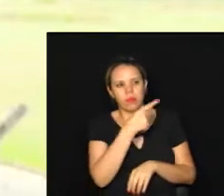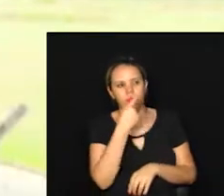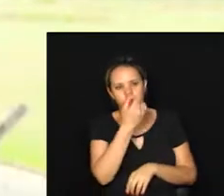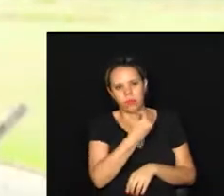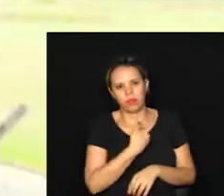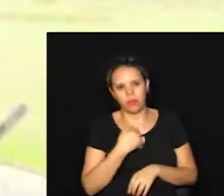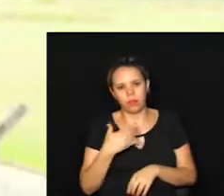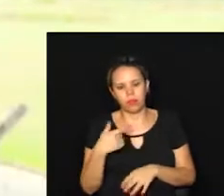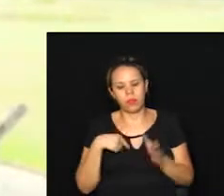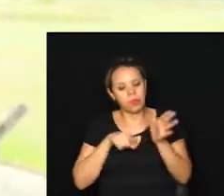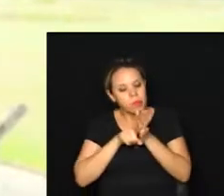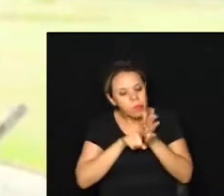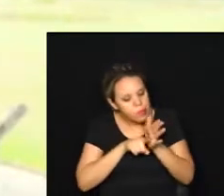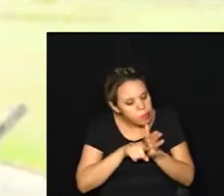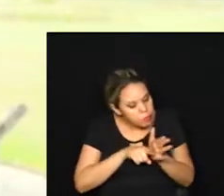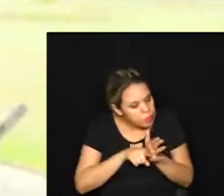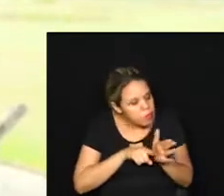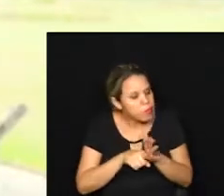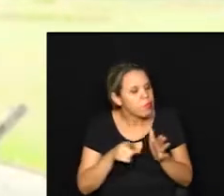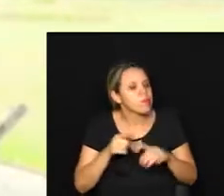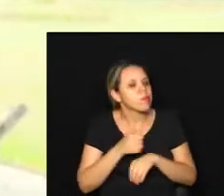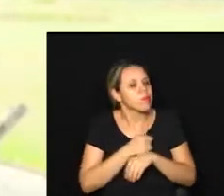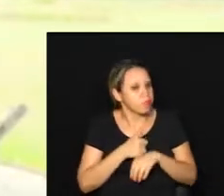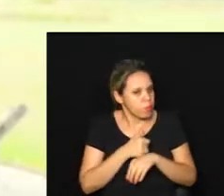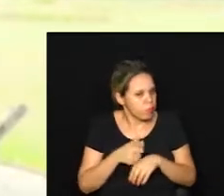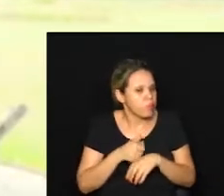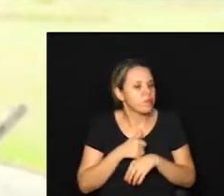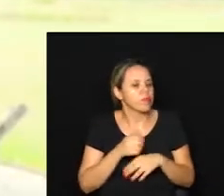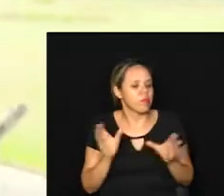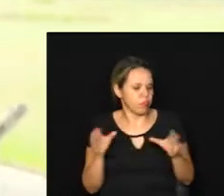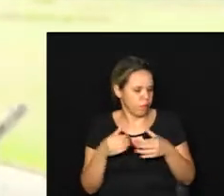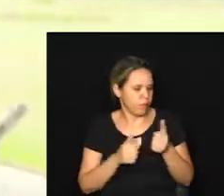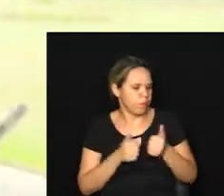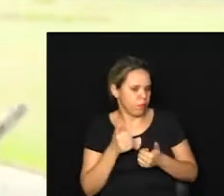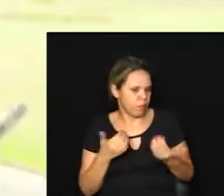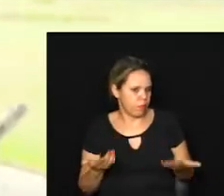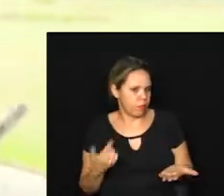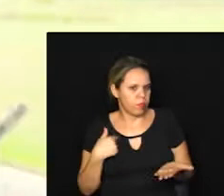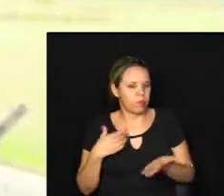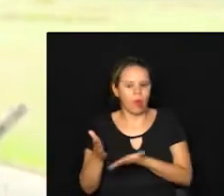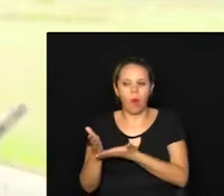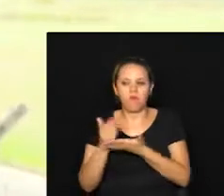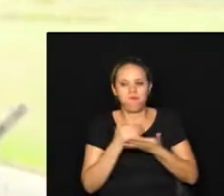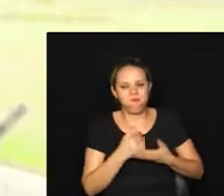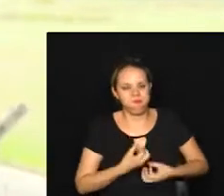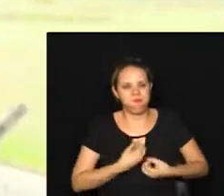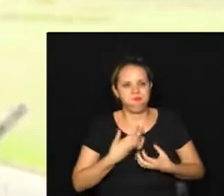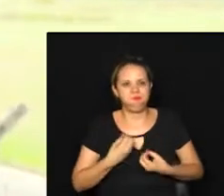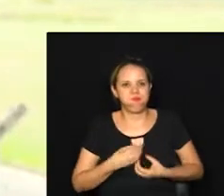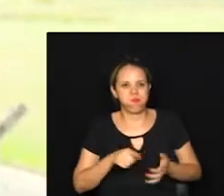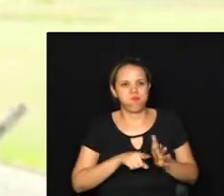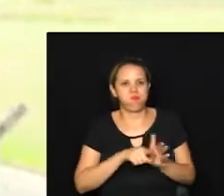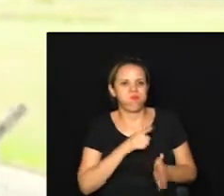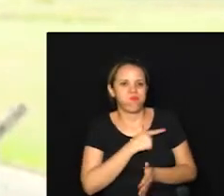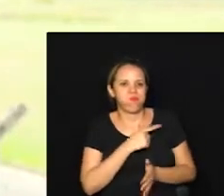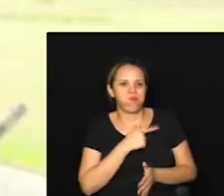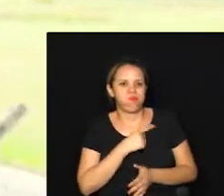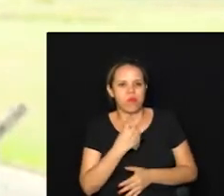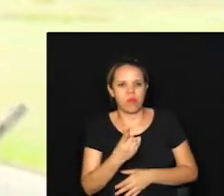que prefere pesquisador. Mas eu coleto dados do Guarani